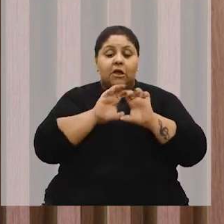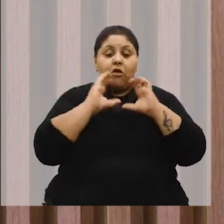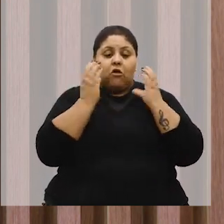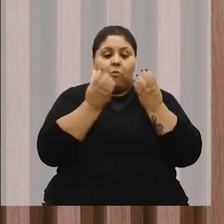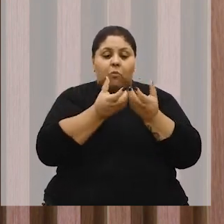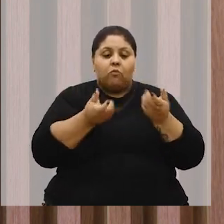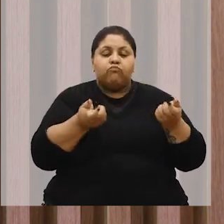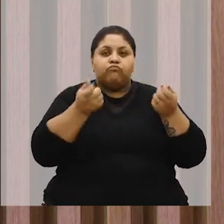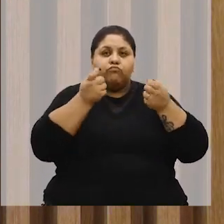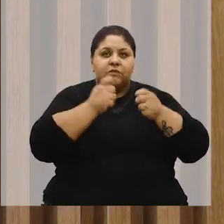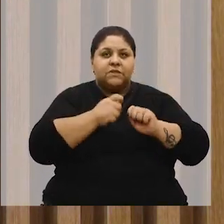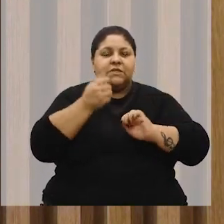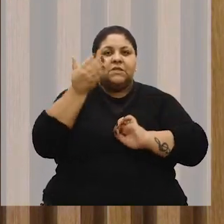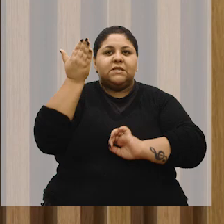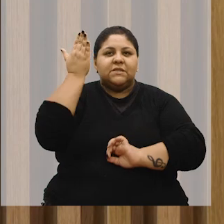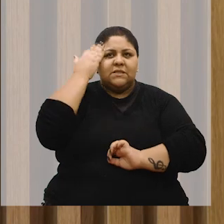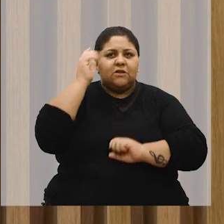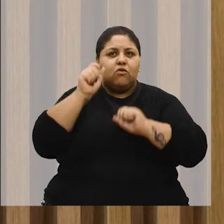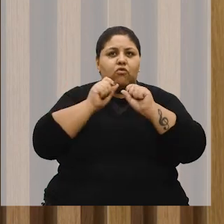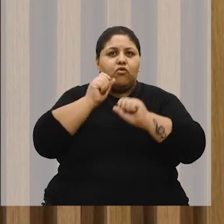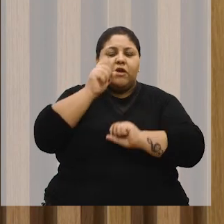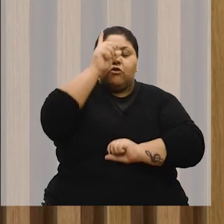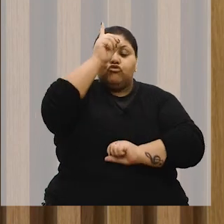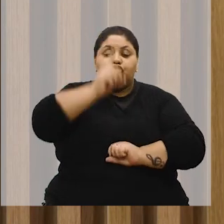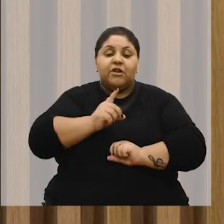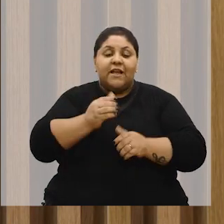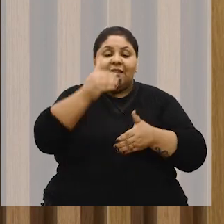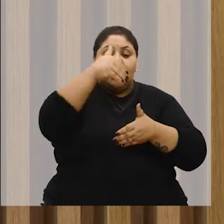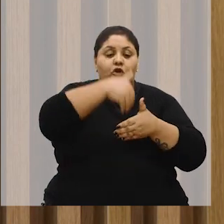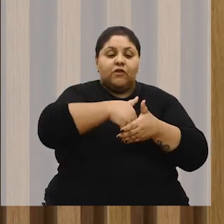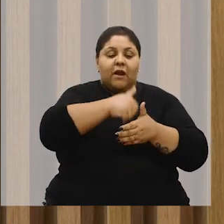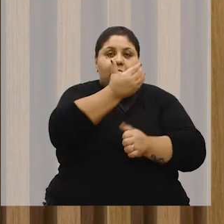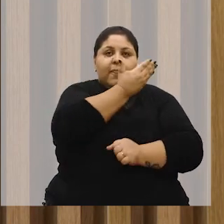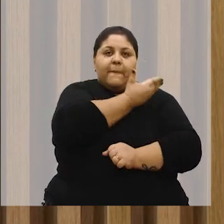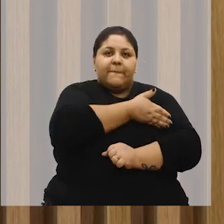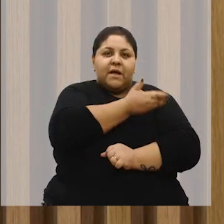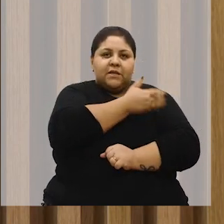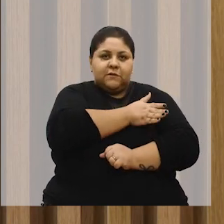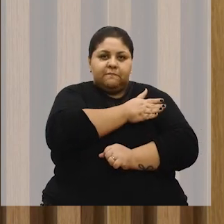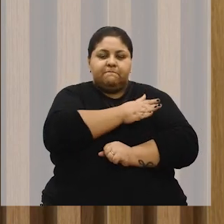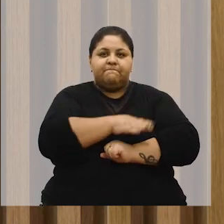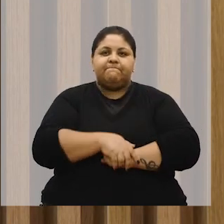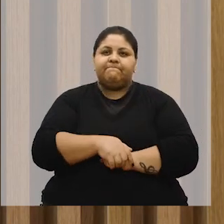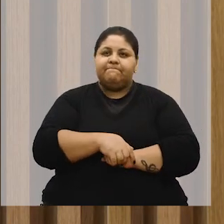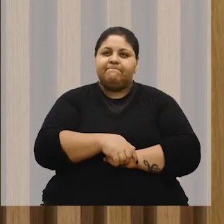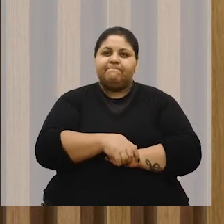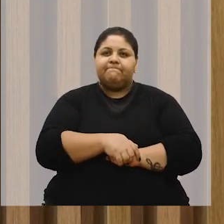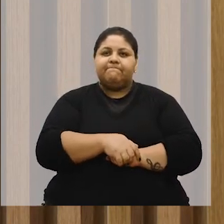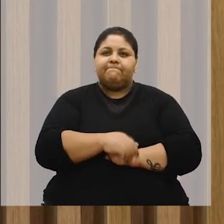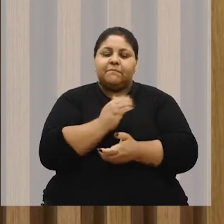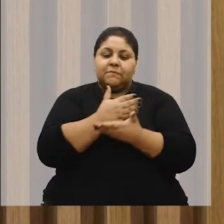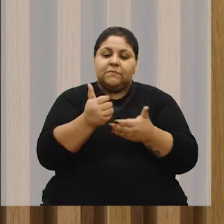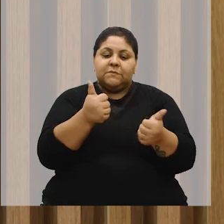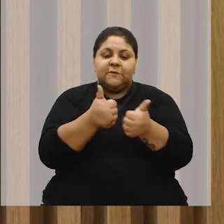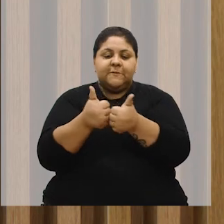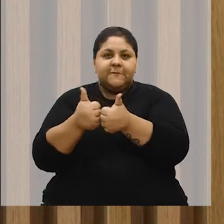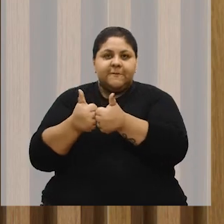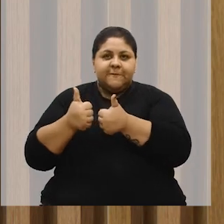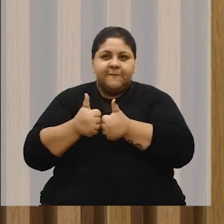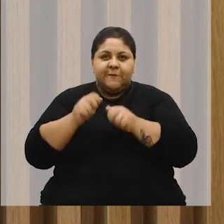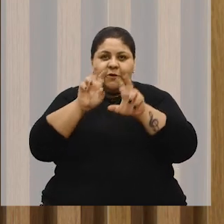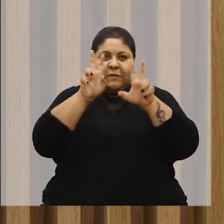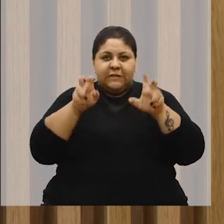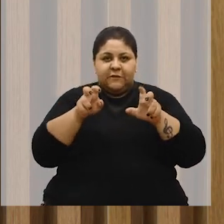comunidade precisa saber do que é o direito eleitoral na prática, que vem essa minha aproximação e encantamento com o